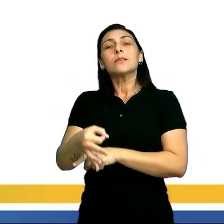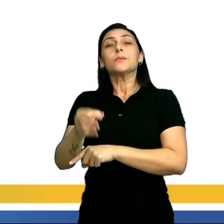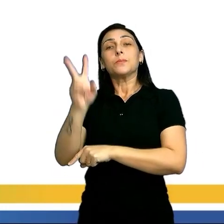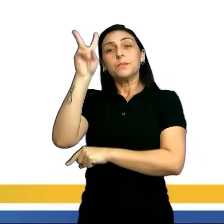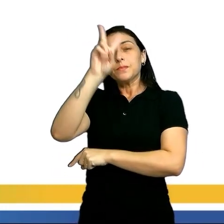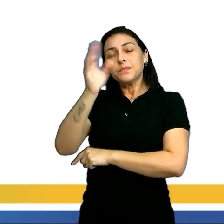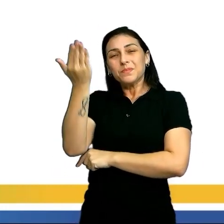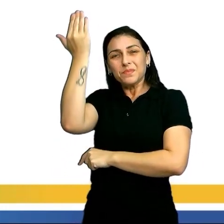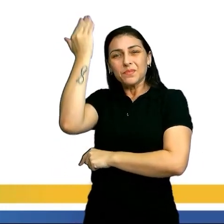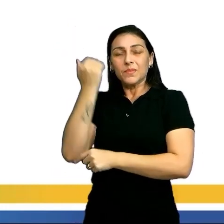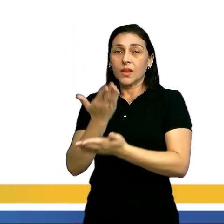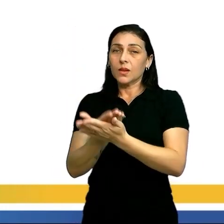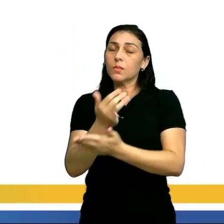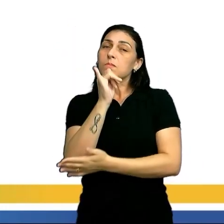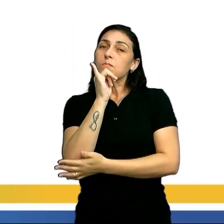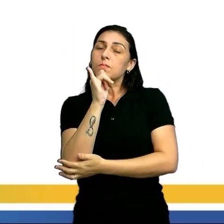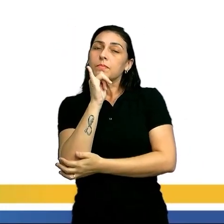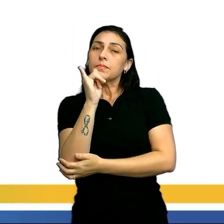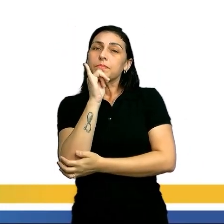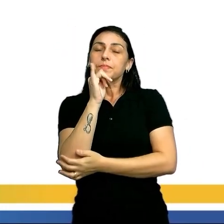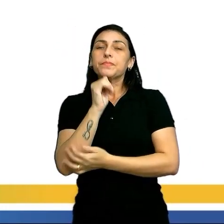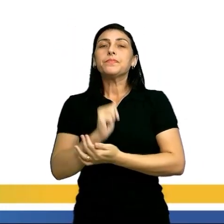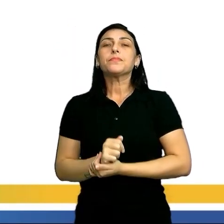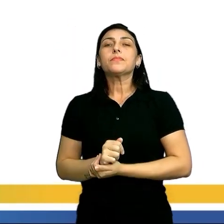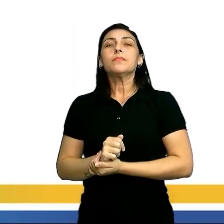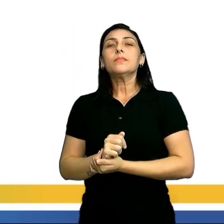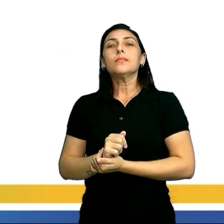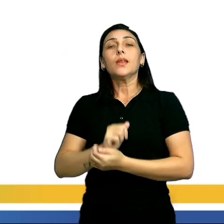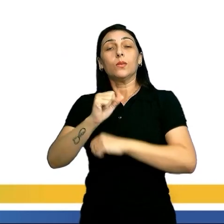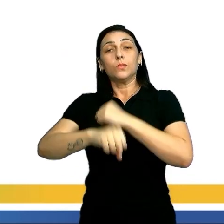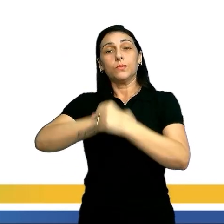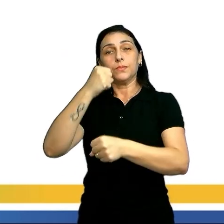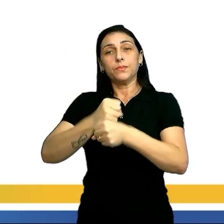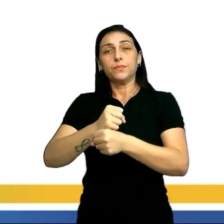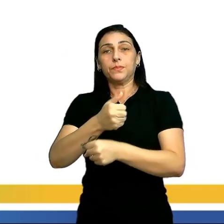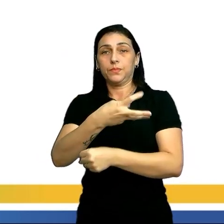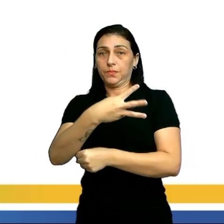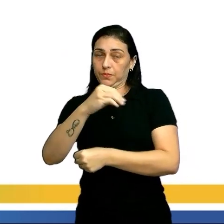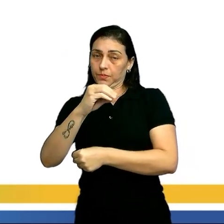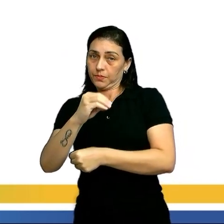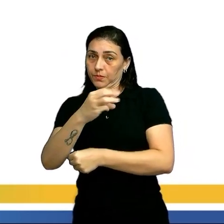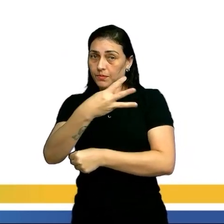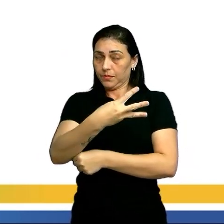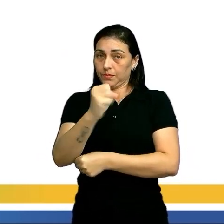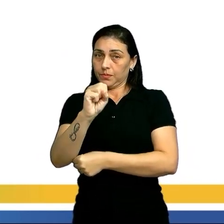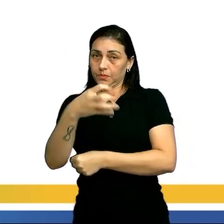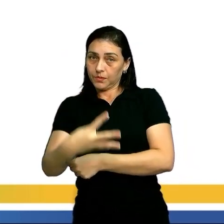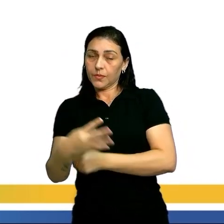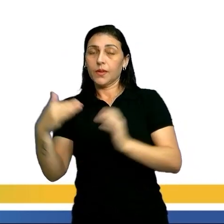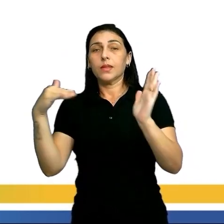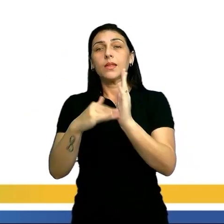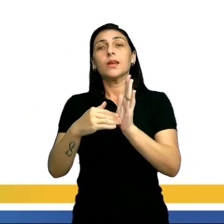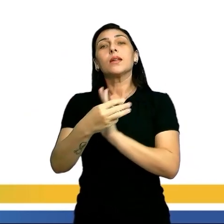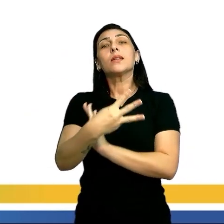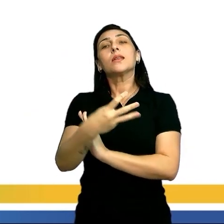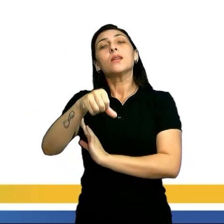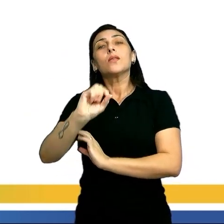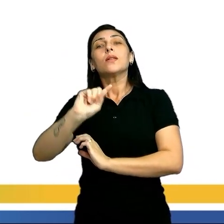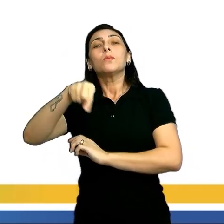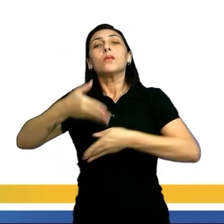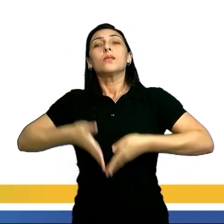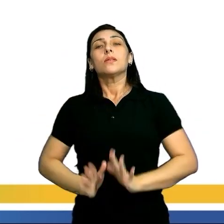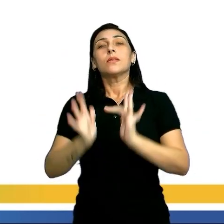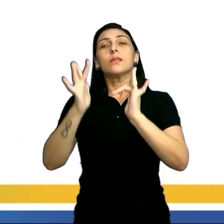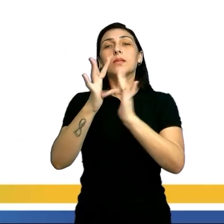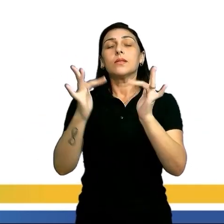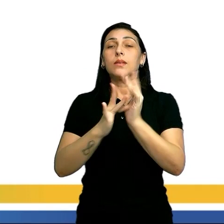história, você estuda, por exemplo, que por volta do ano 384 ao ano 390 depois de